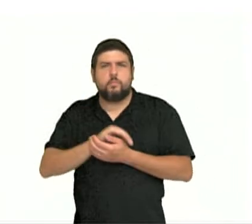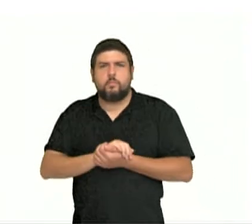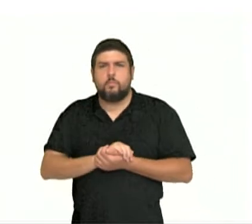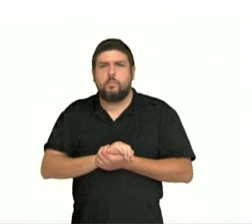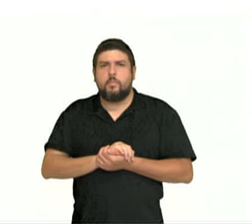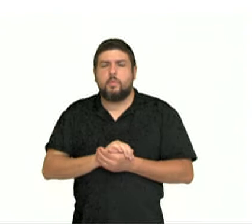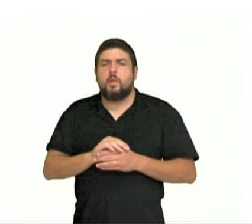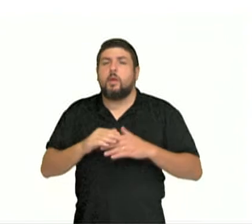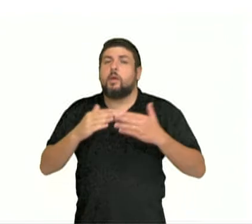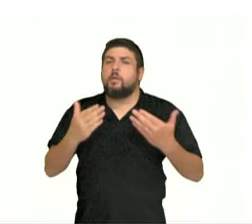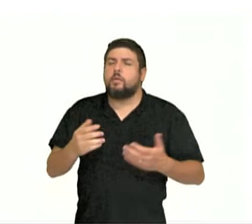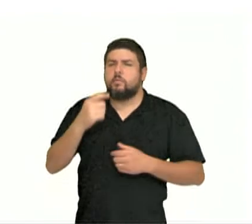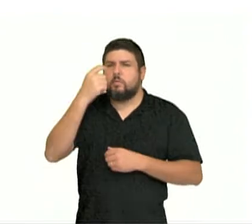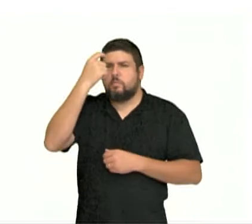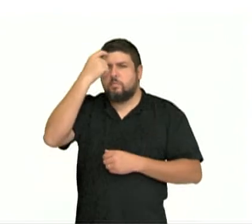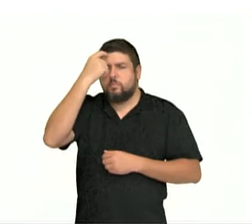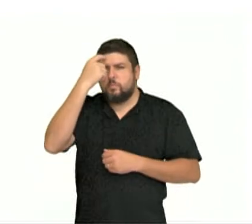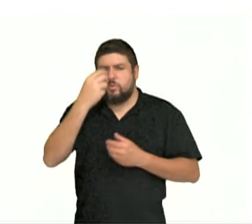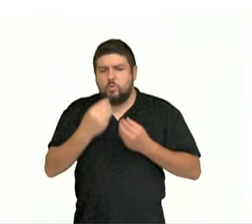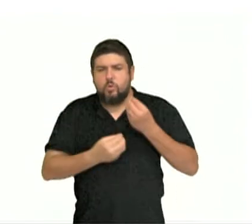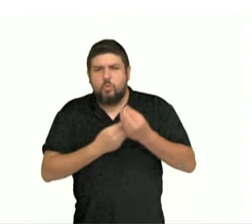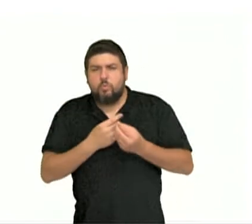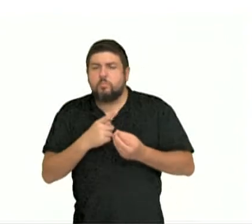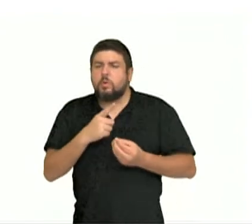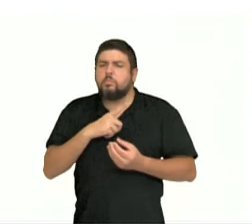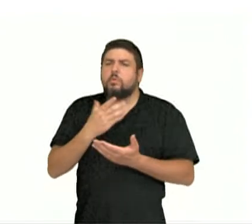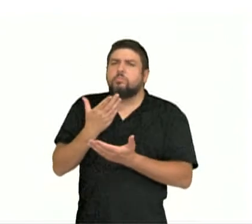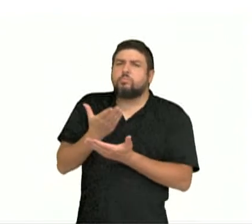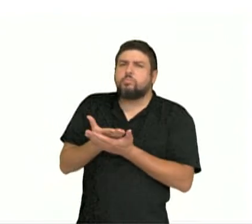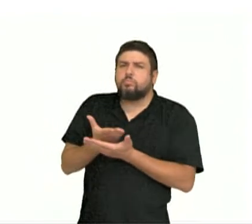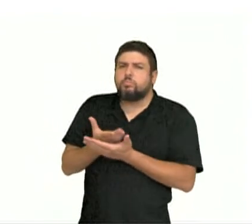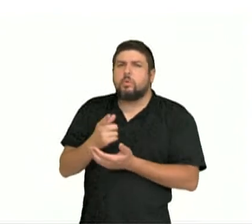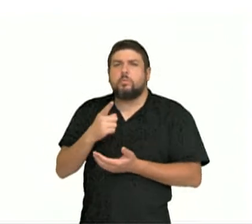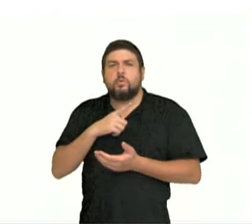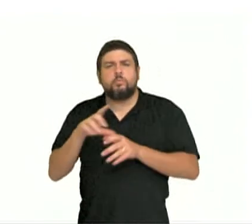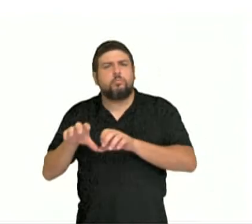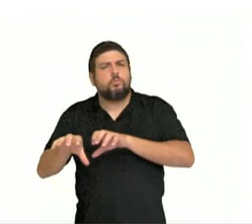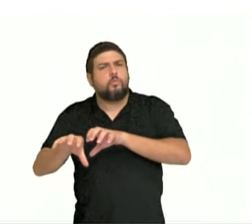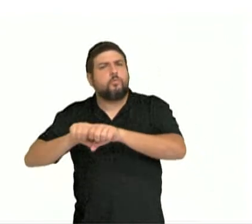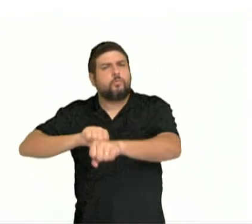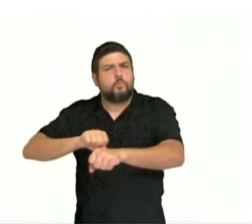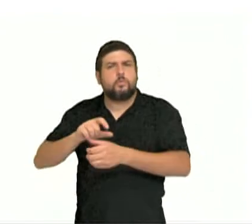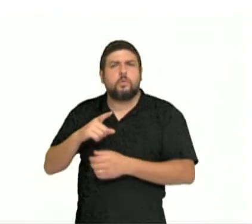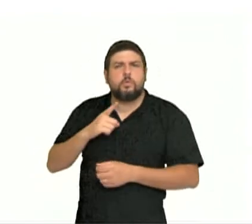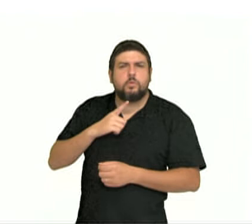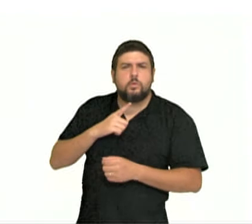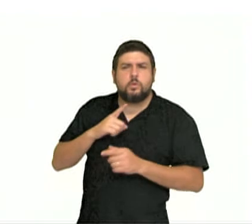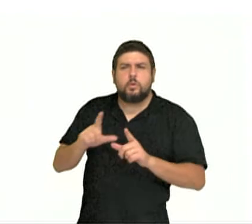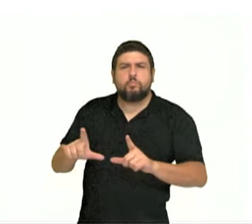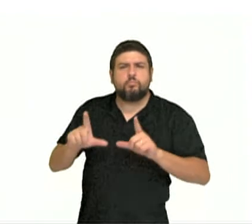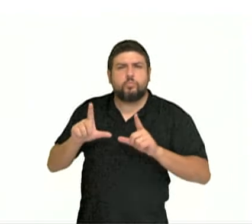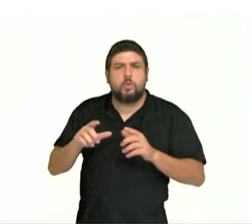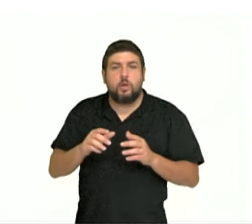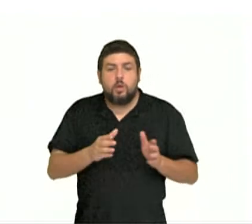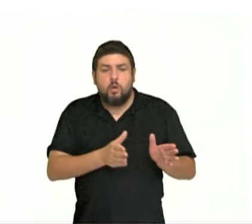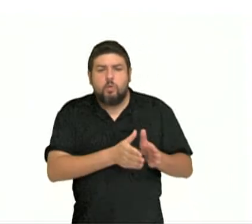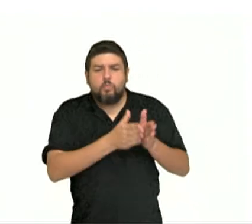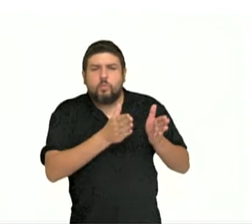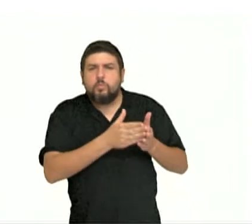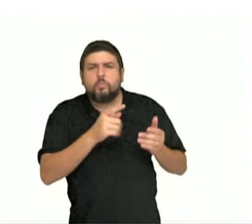pensando na questão da qualificação pensando na questão da população mais pobre não ter acesso